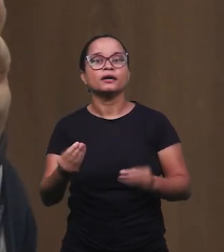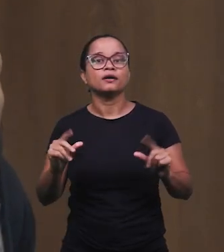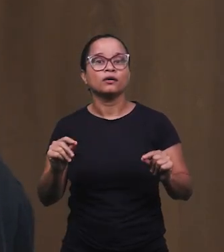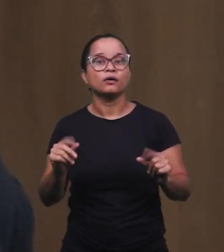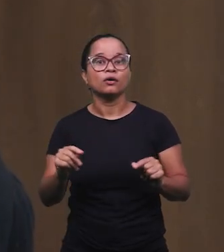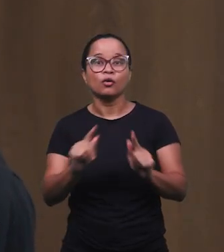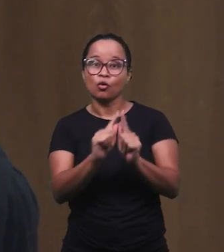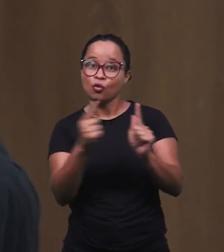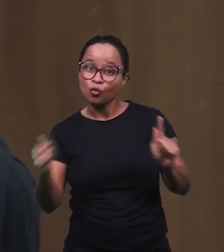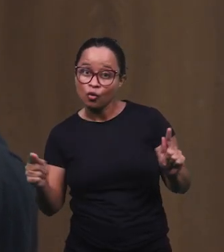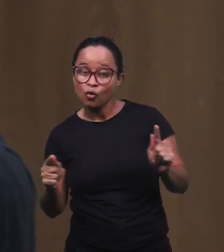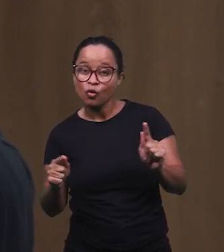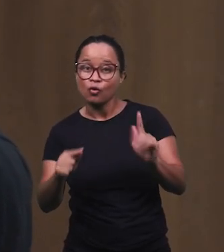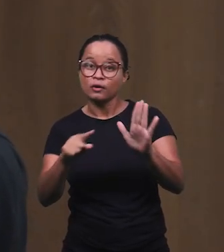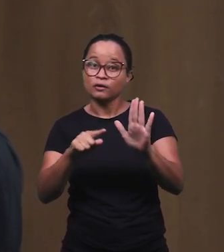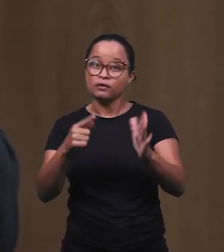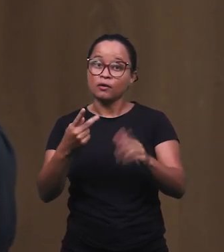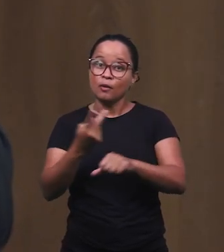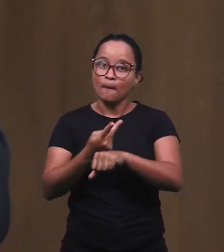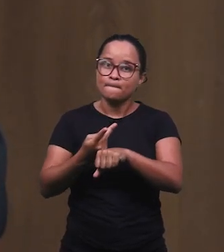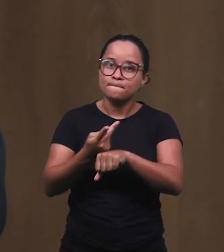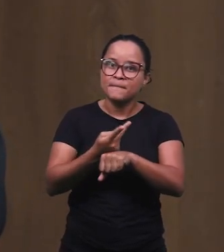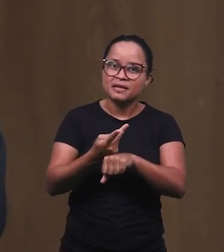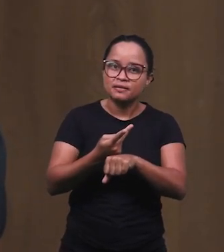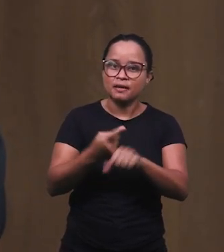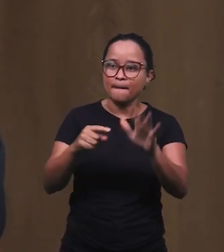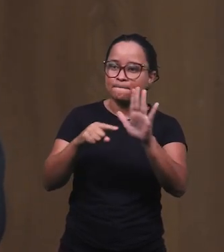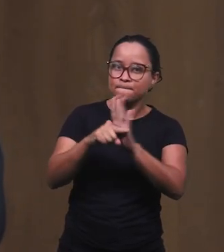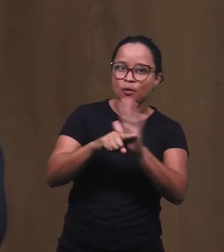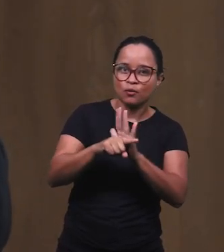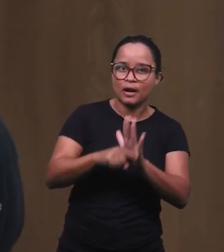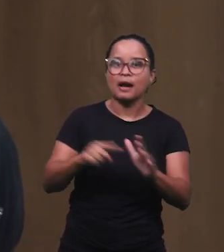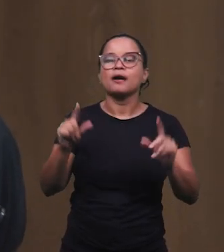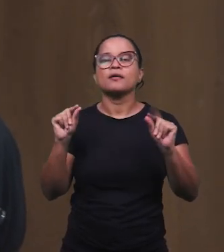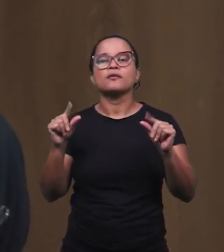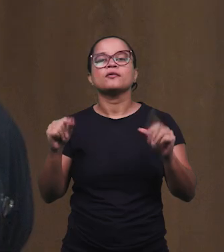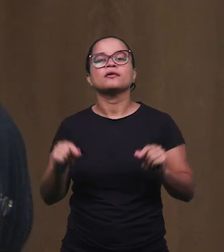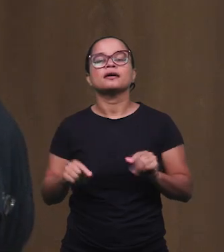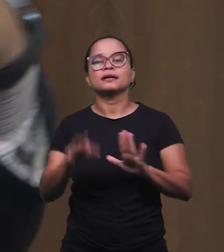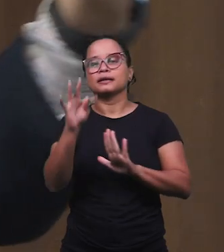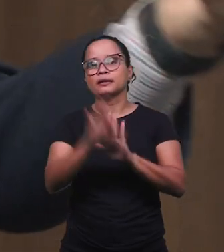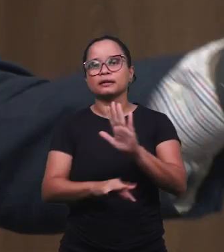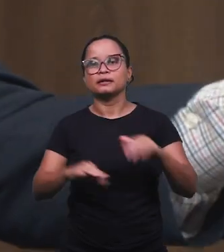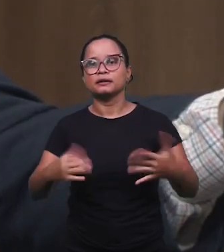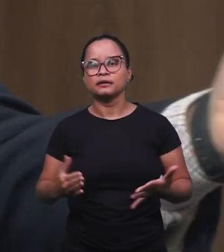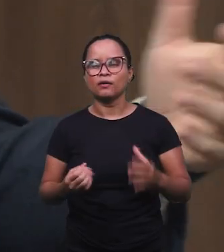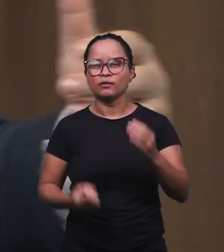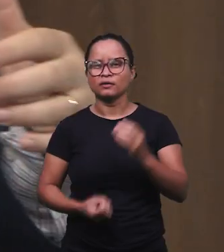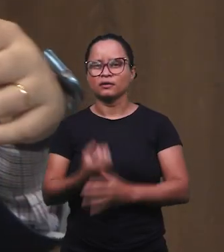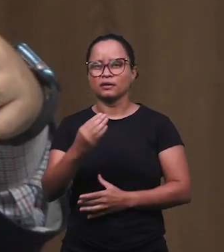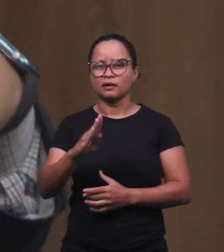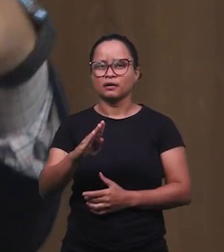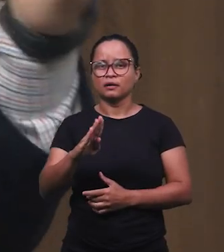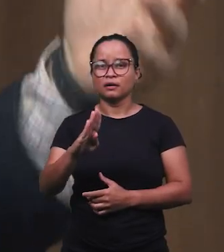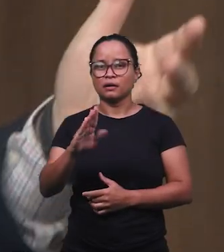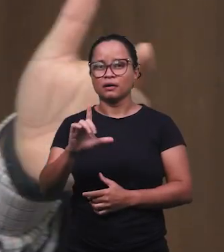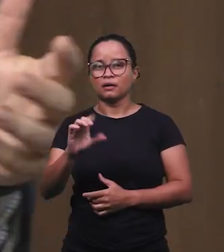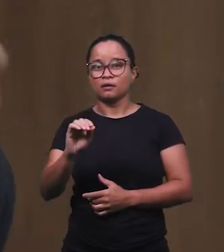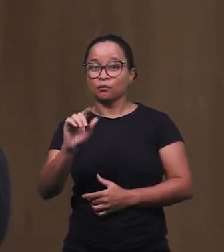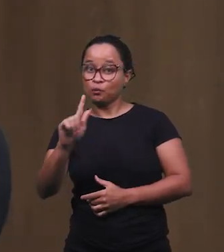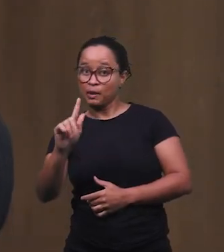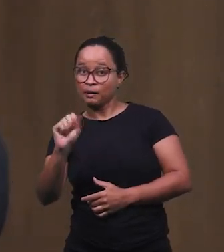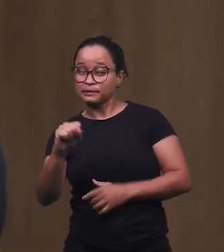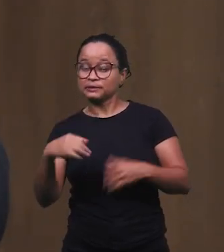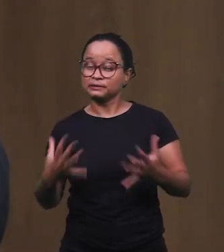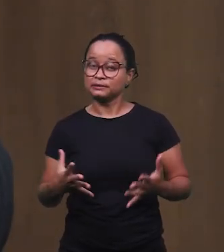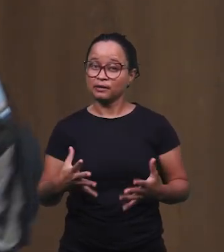de texto. E olha a oportunidade que a gente tem, às vezes, de criar, a gente fala de blogs. Criar um blog é